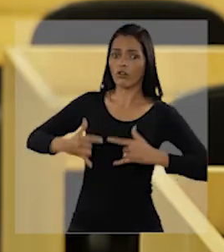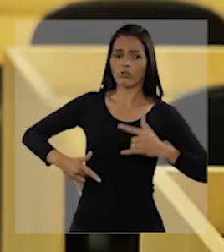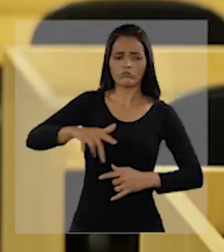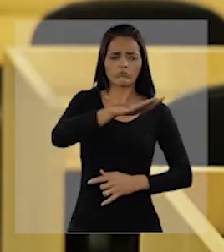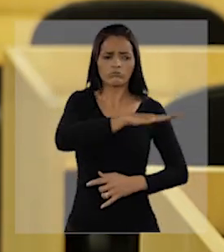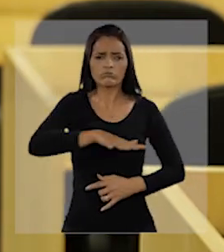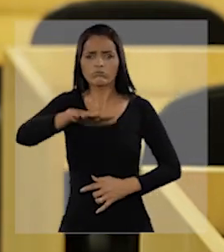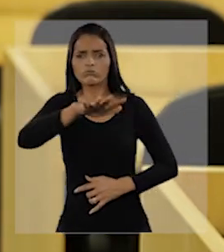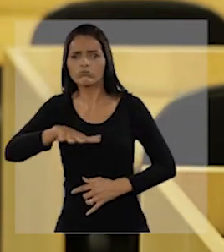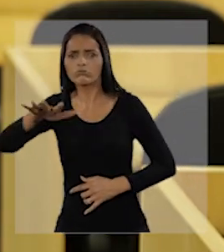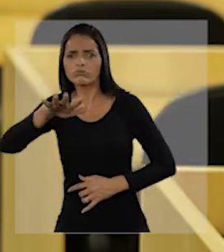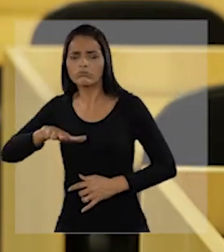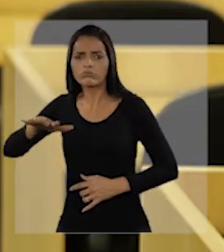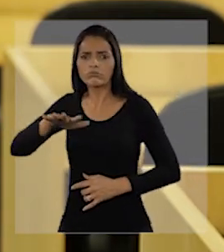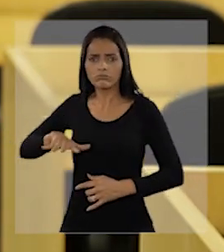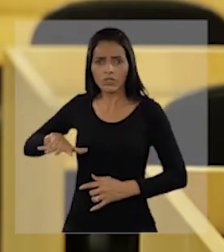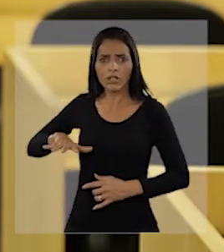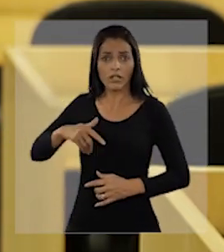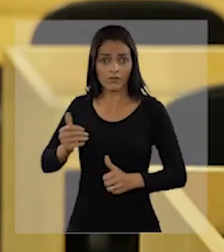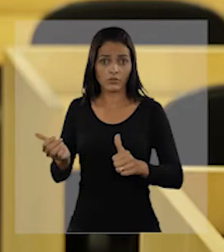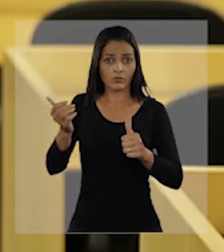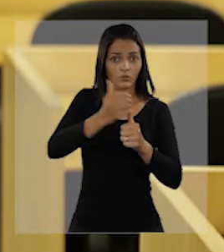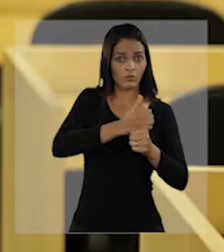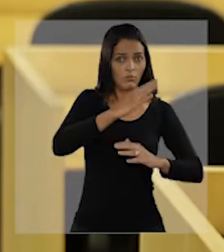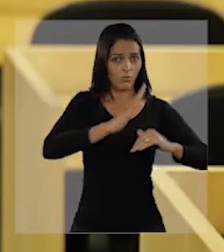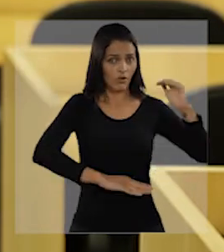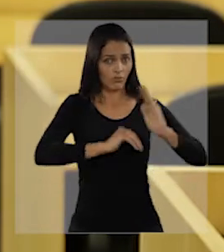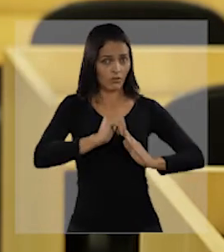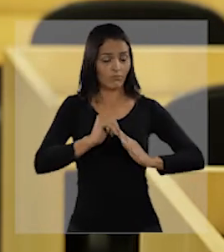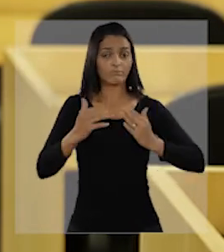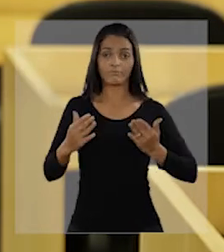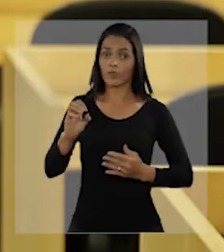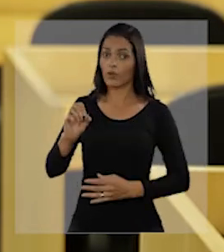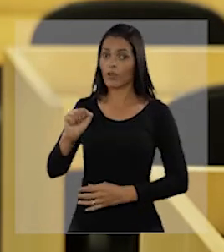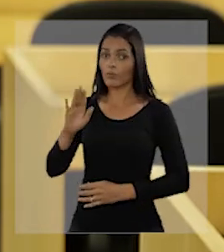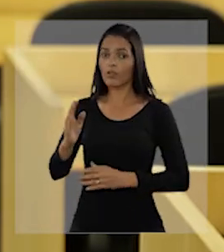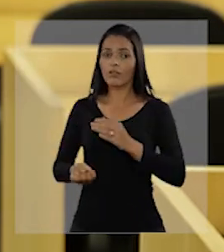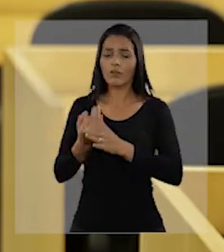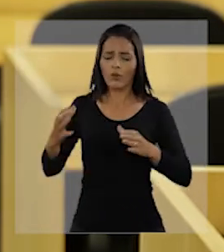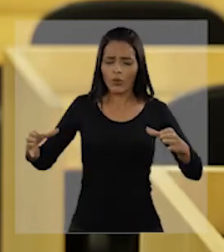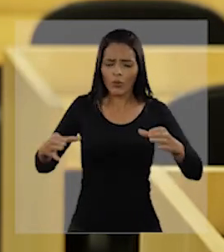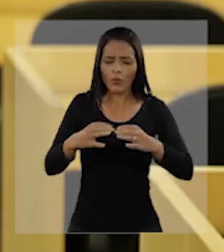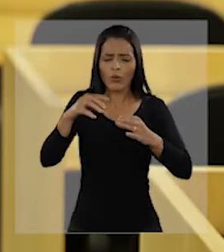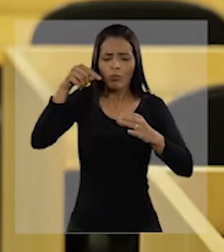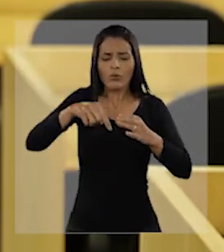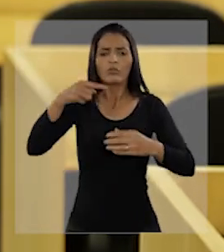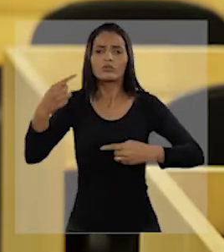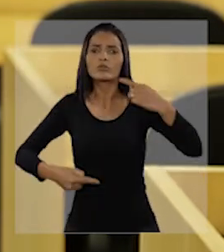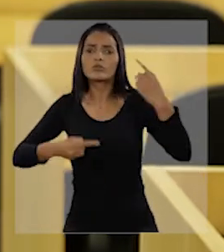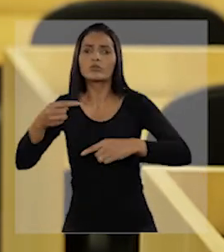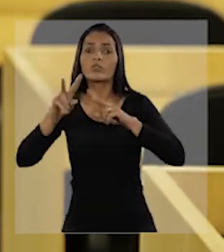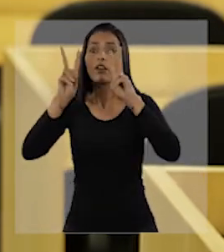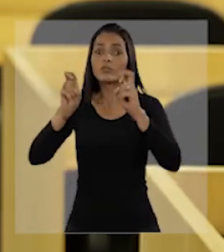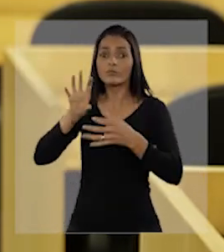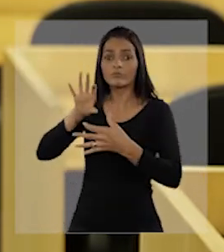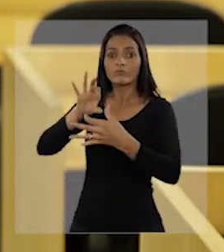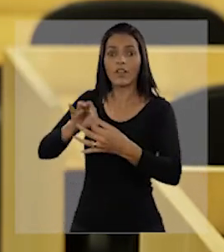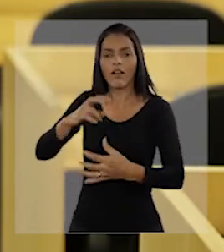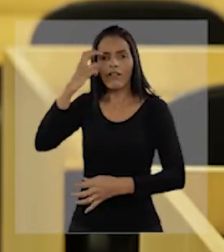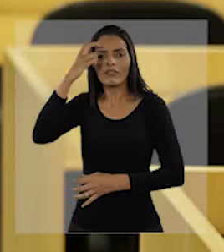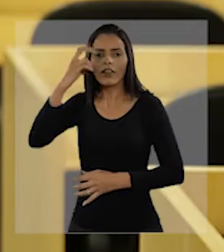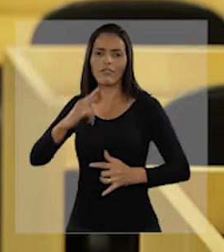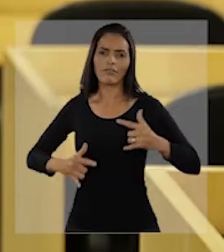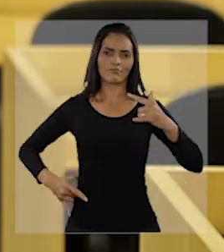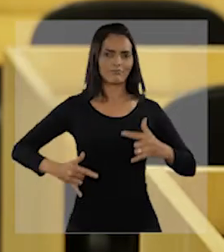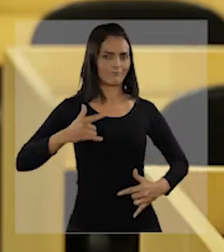conhecimento e que prometem substituir profissões, a OAB criou uma coordenação para discutir questões relacionadas à